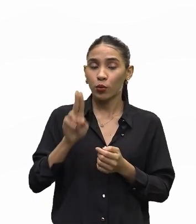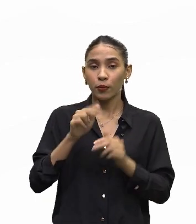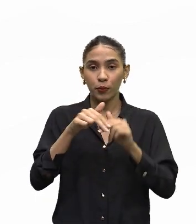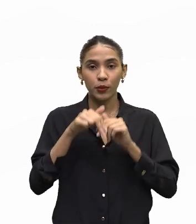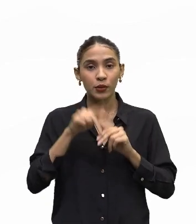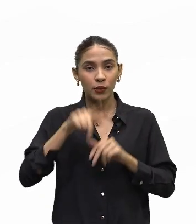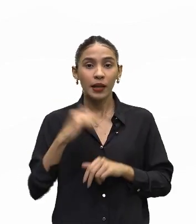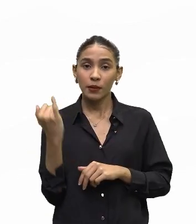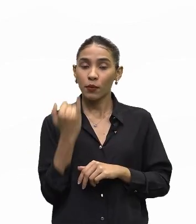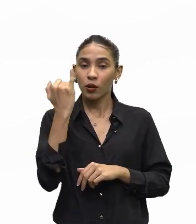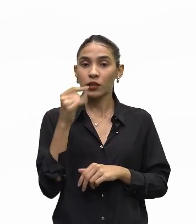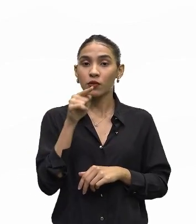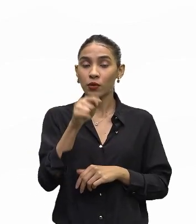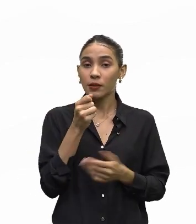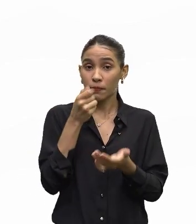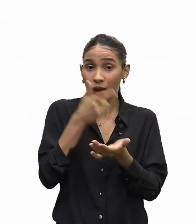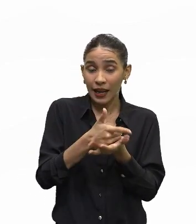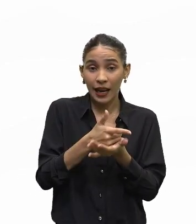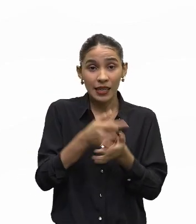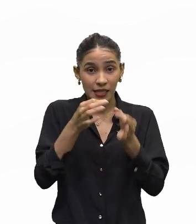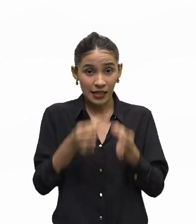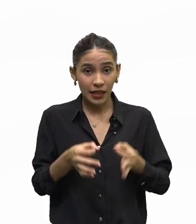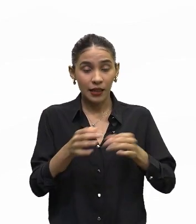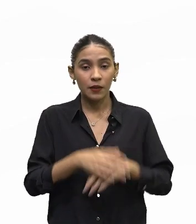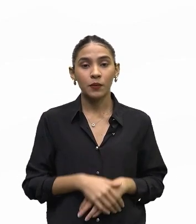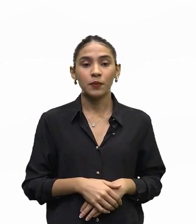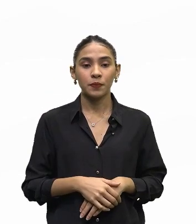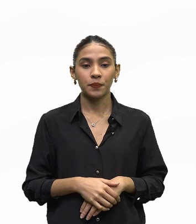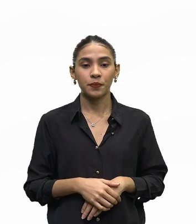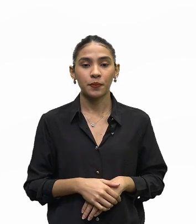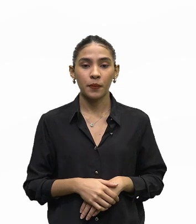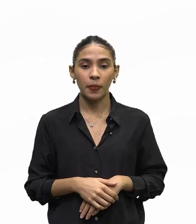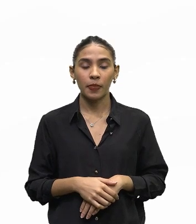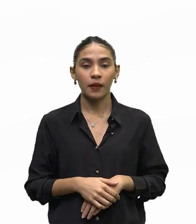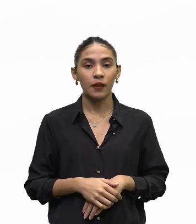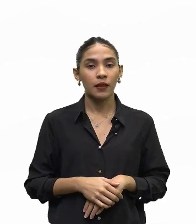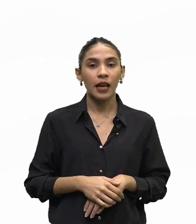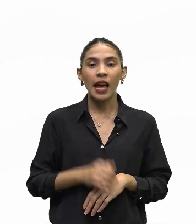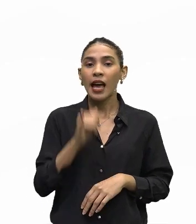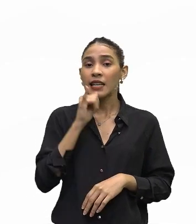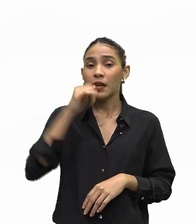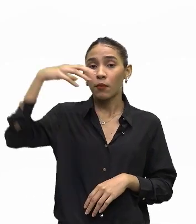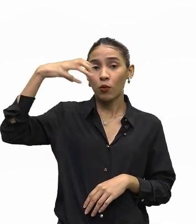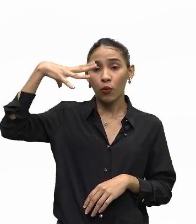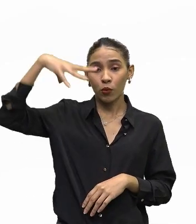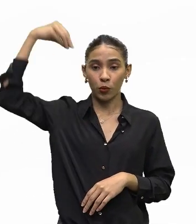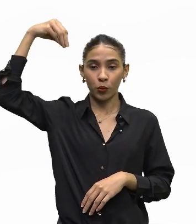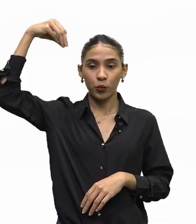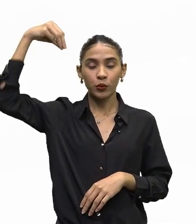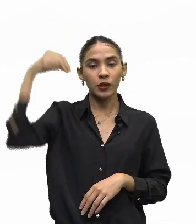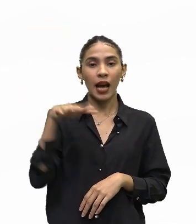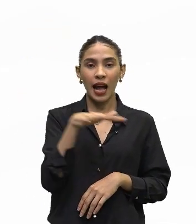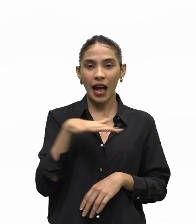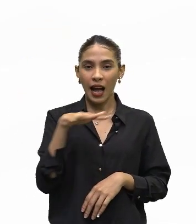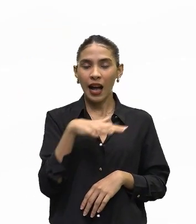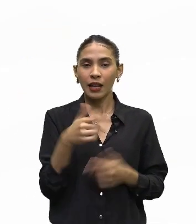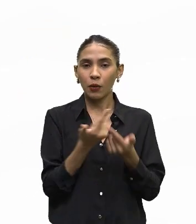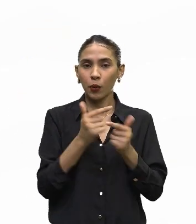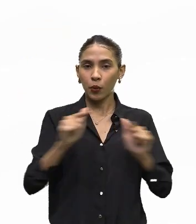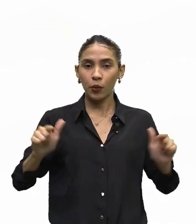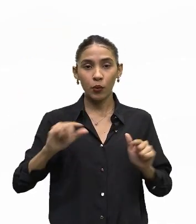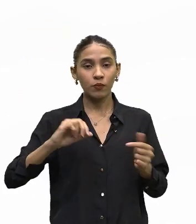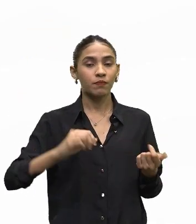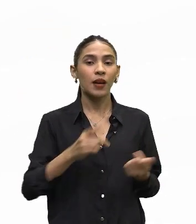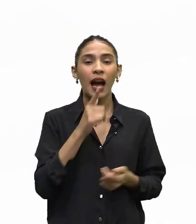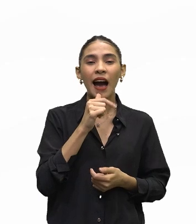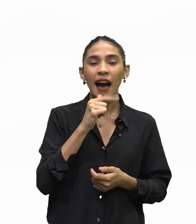você pagar suas contas em dia. O que mais que a gente tem? Quando você desliga as luzes de ambientes vazios, fecha as